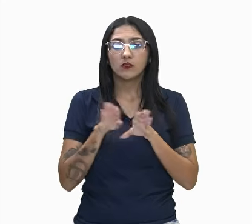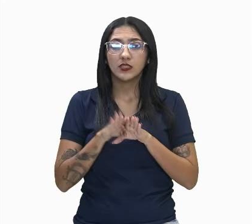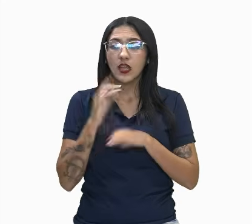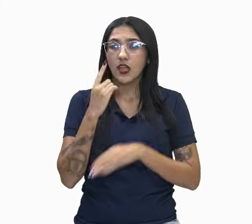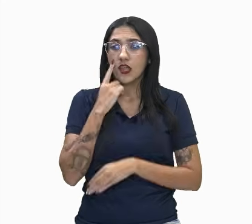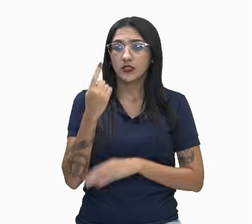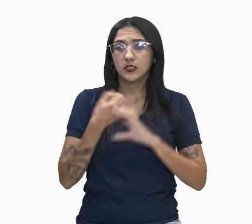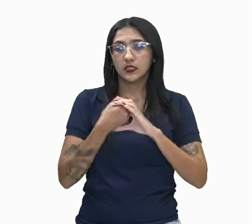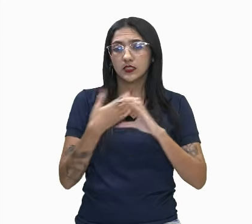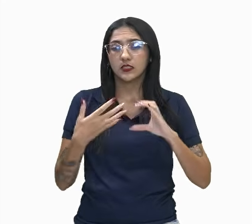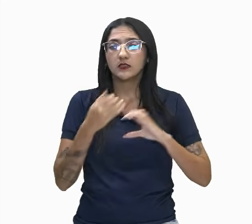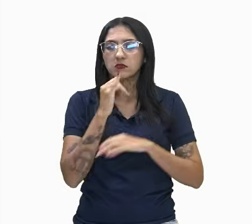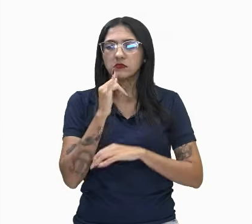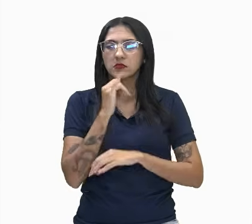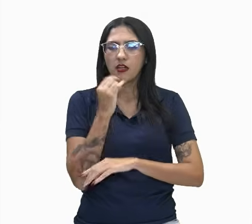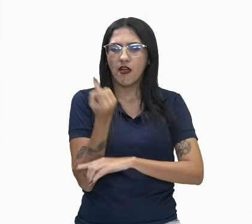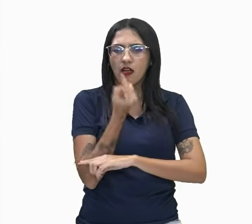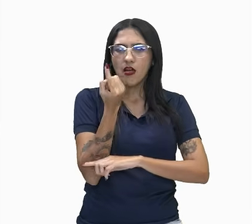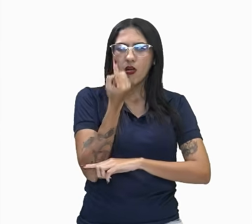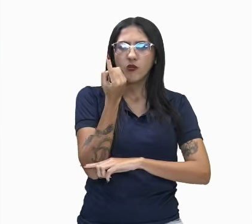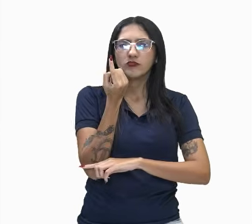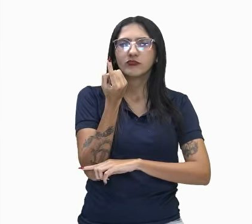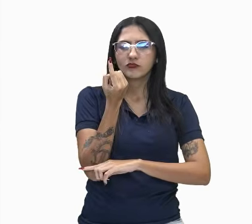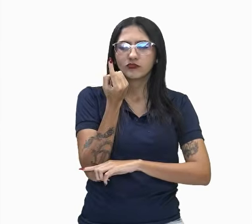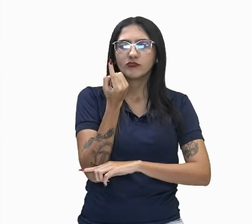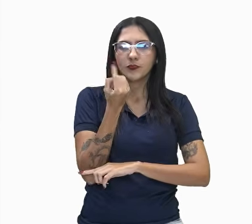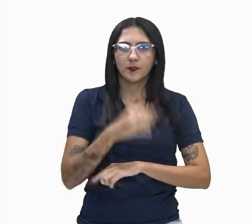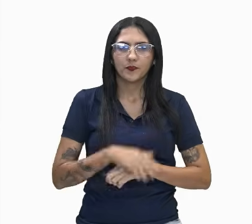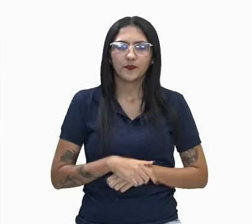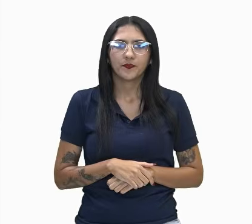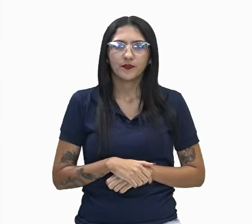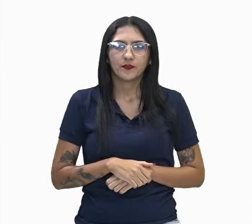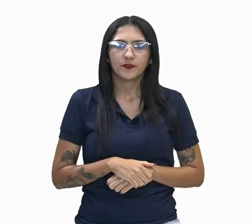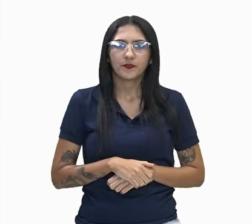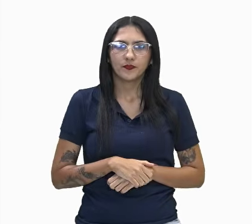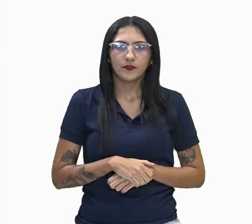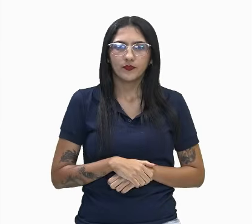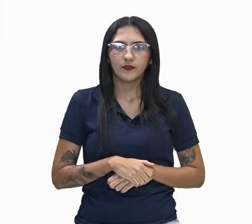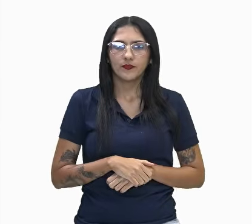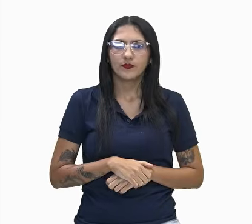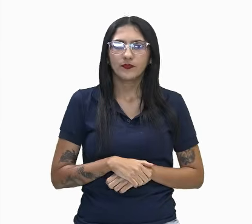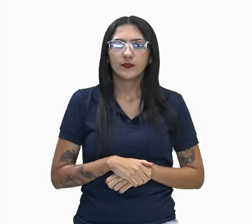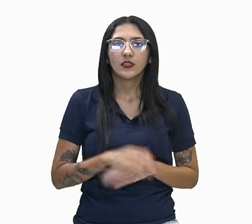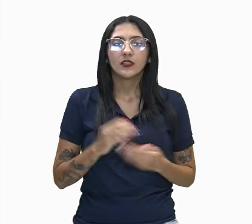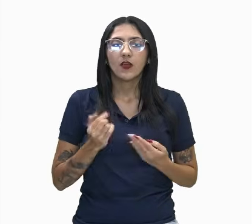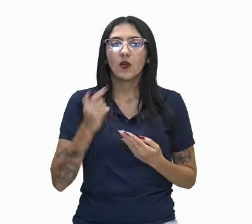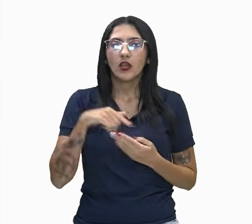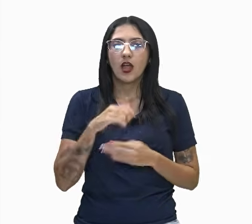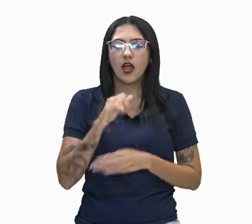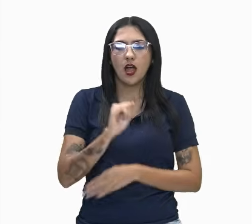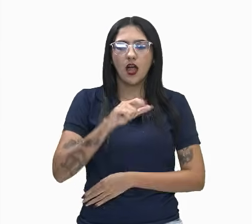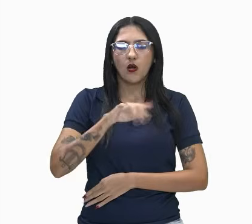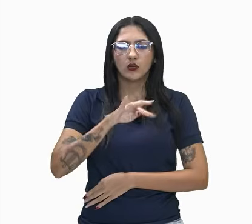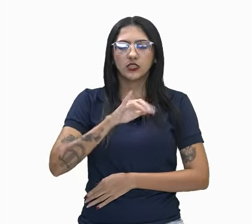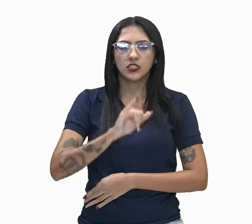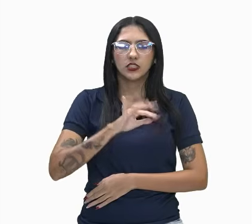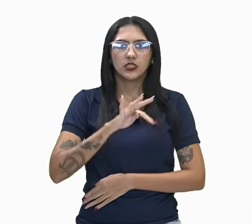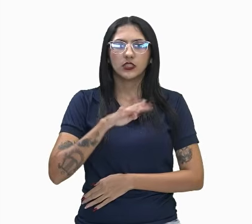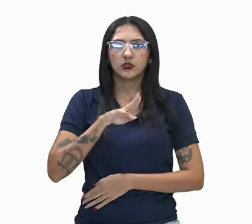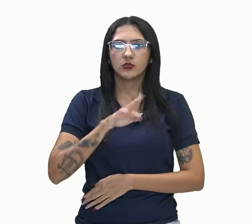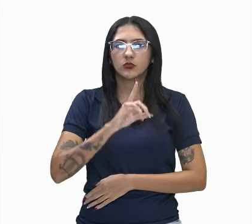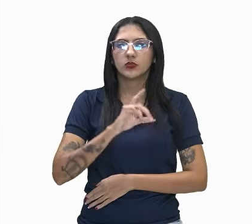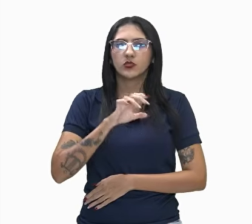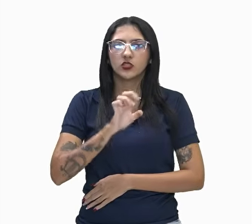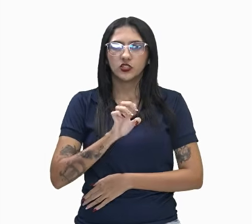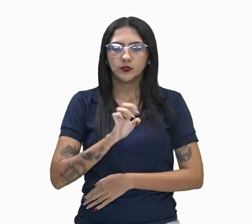de alto, lembra de alto, de altura, tá? Mas não é ligado à altura, porque a altitude é quando a gente estuda aí o